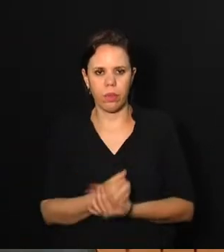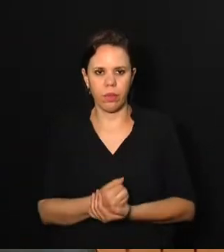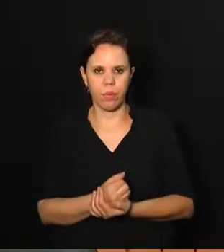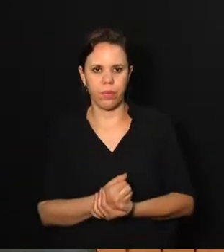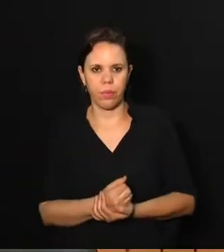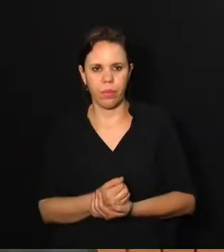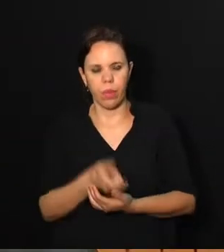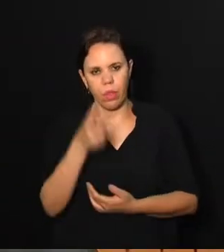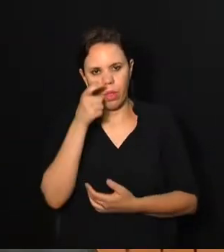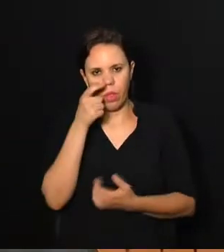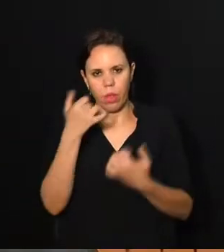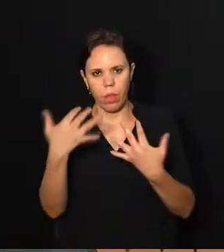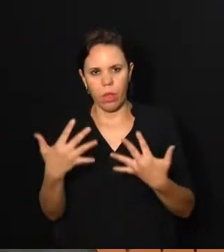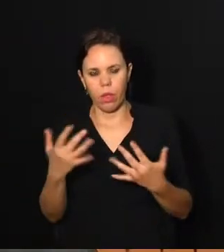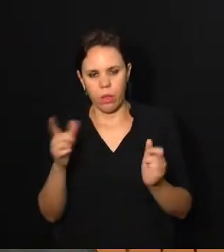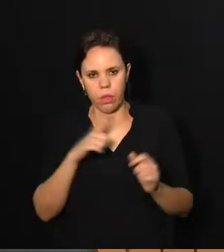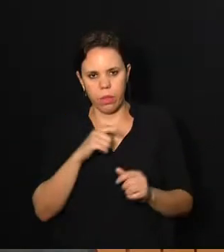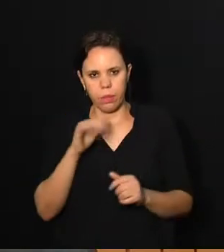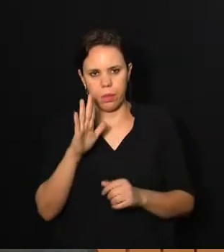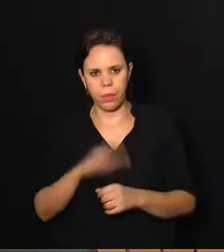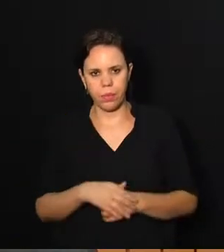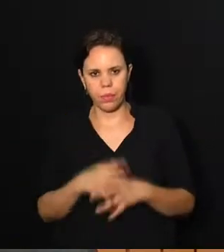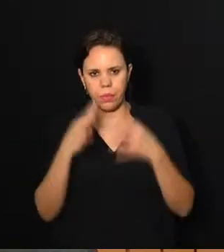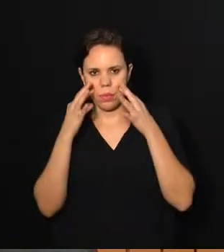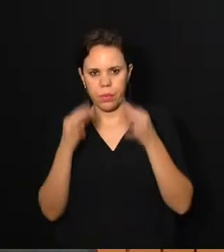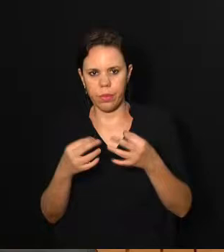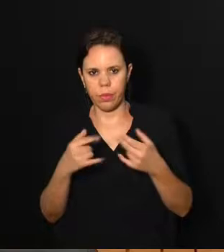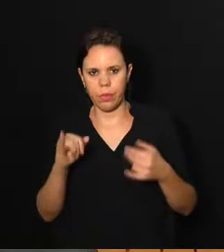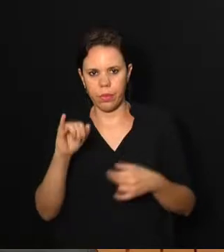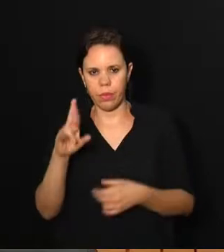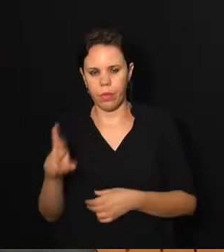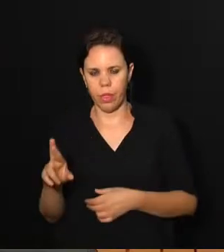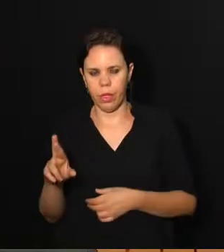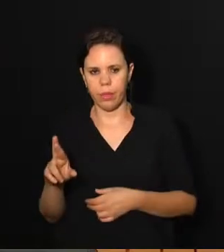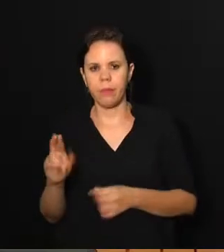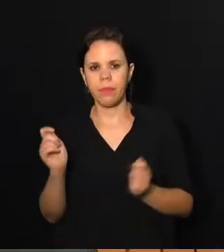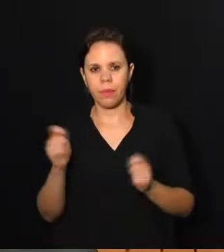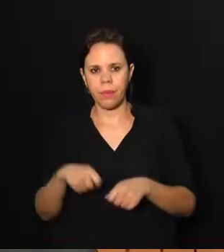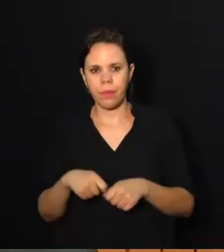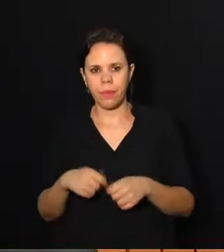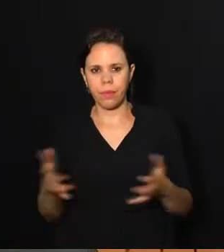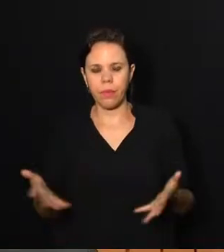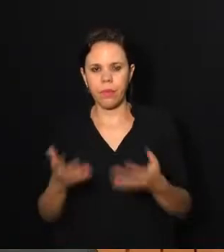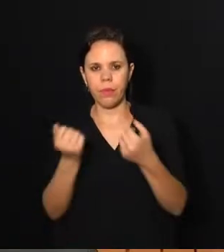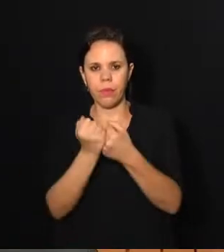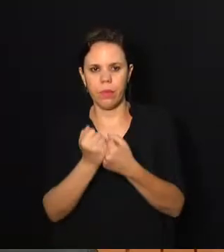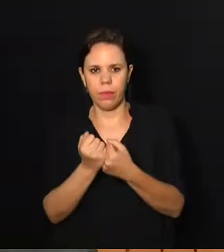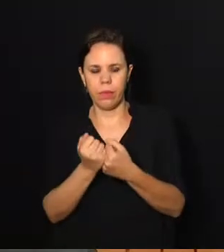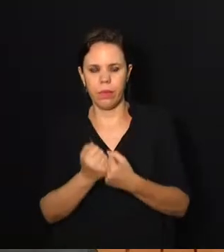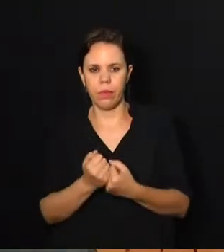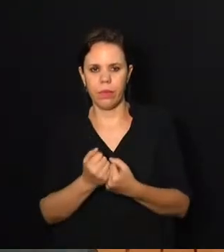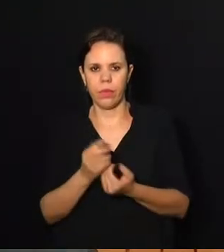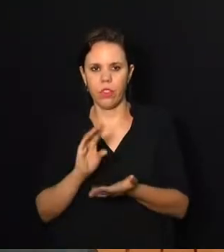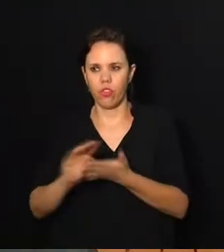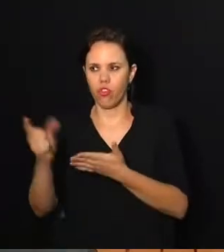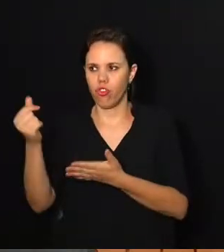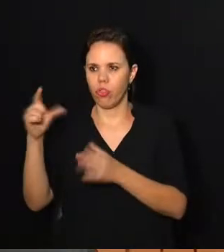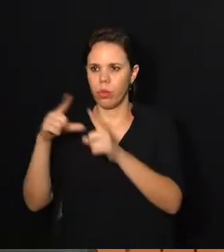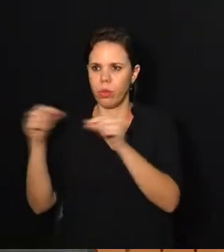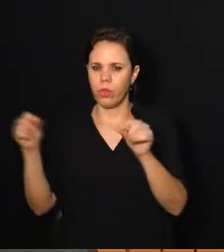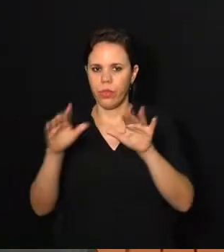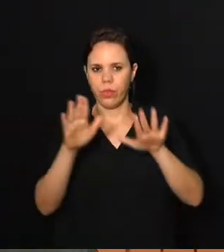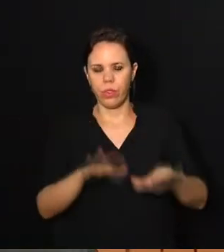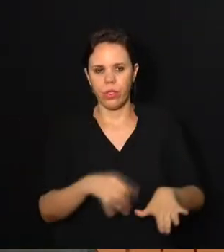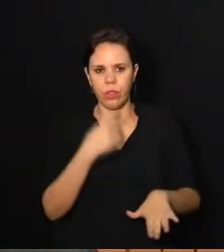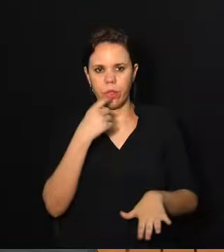quem está nos assistindo e tem um pouco mais de atenção nessa questão do imposto de renda, pode fomentar que, ao invés do dinheiro ir para Brasília, fique em Campinas